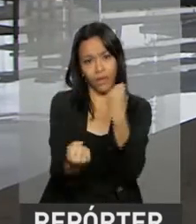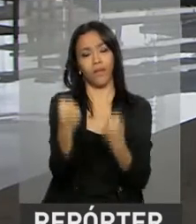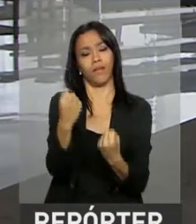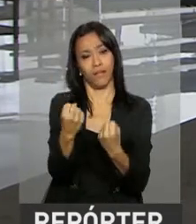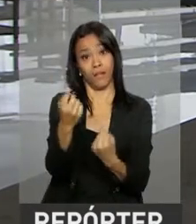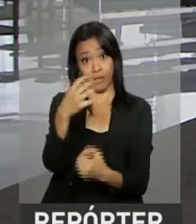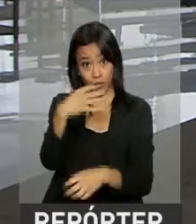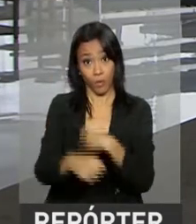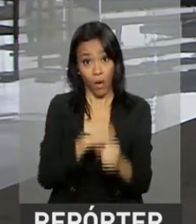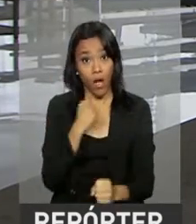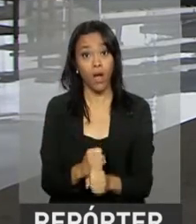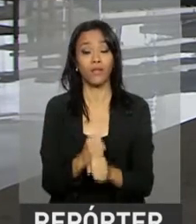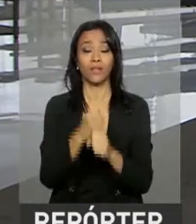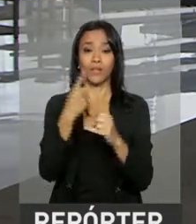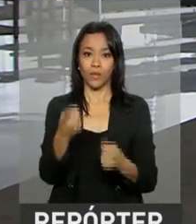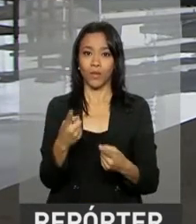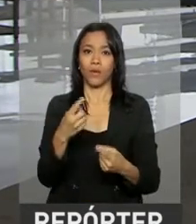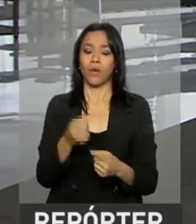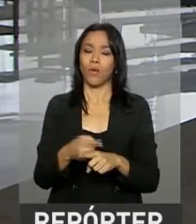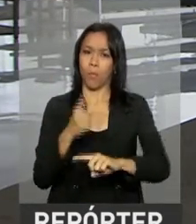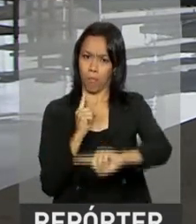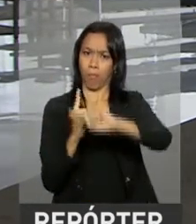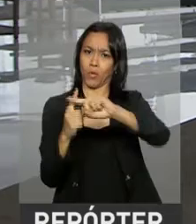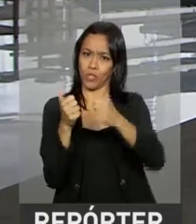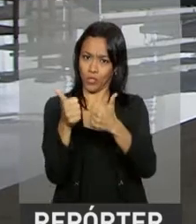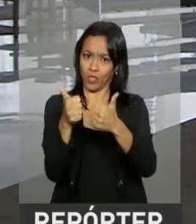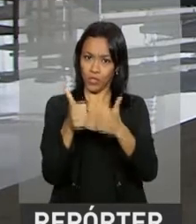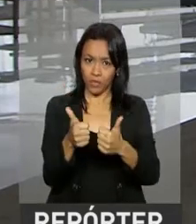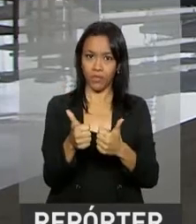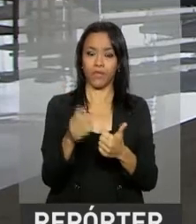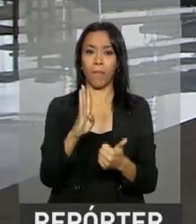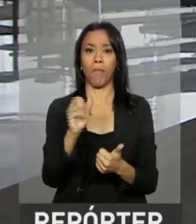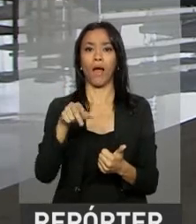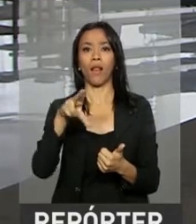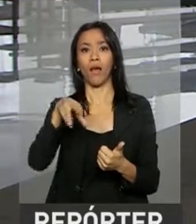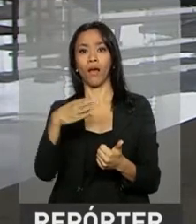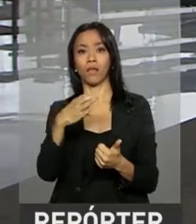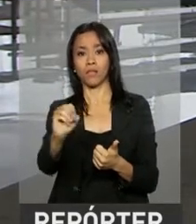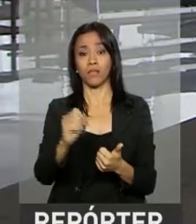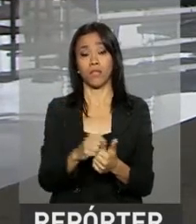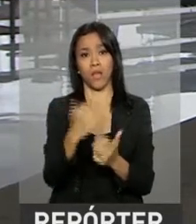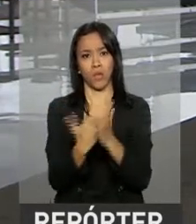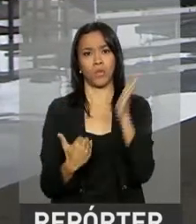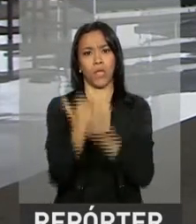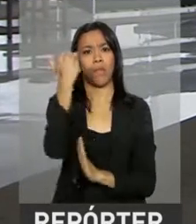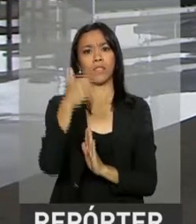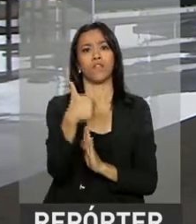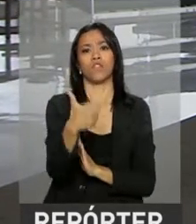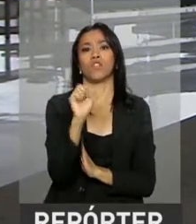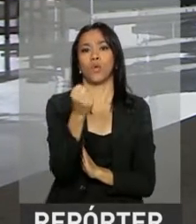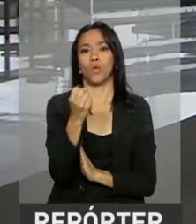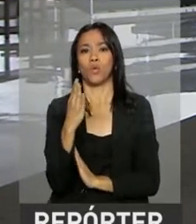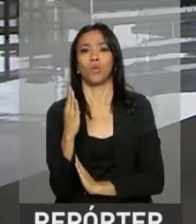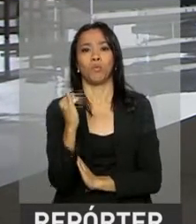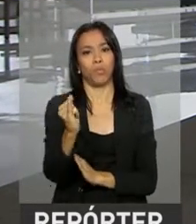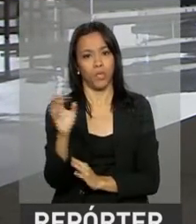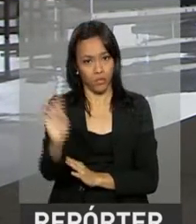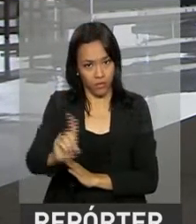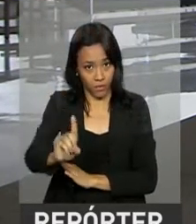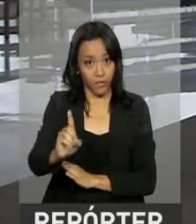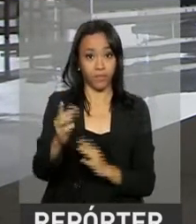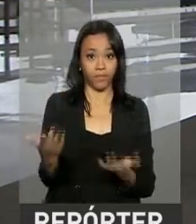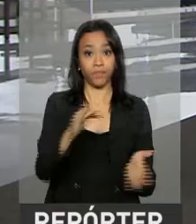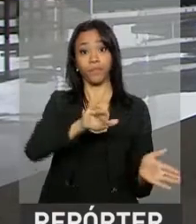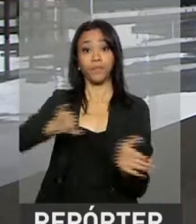ano o saldo positivo da balança comercial brasileira ultrapassa já os 28 bilhões de dólares e